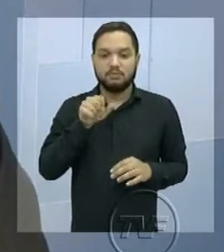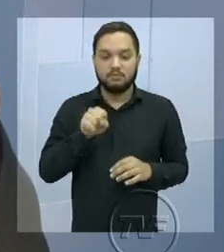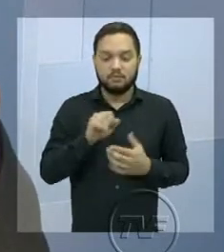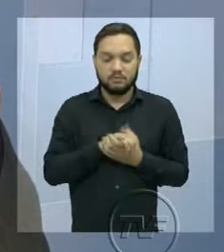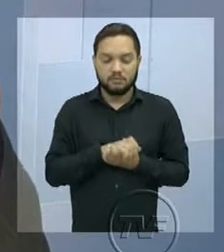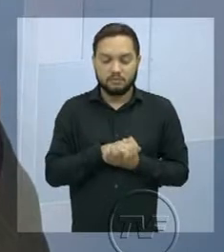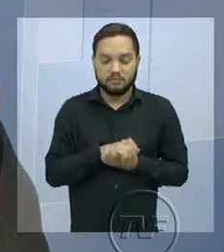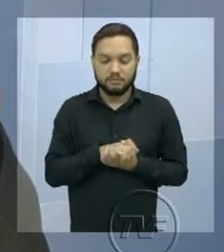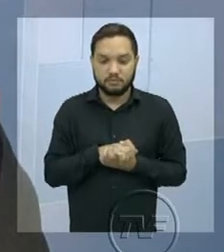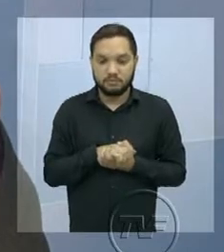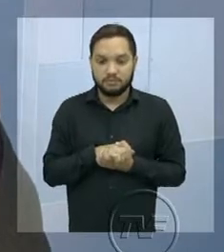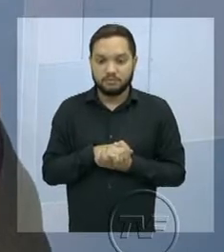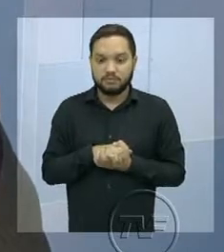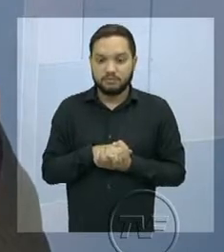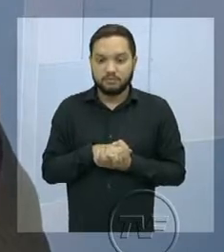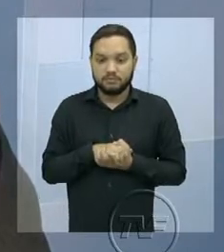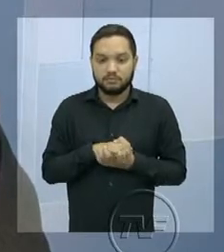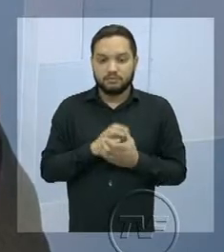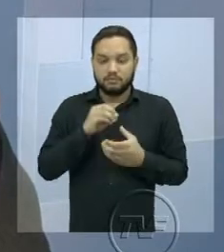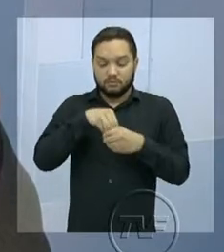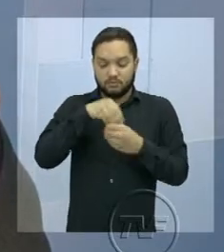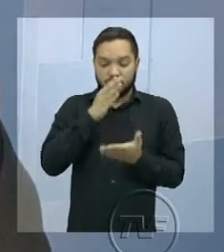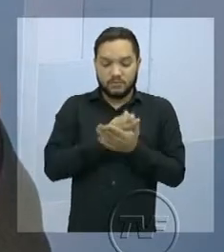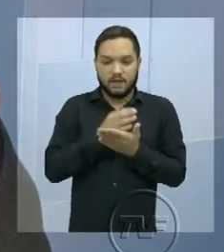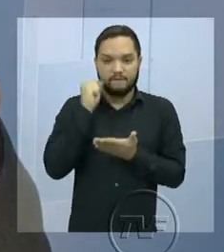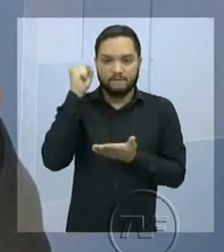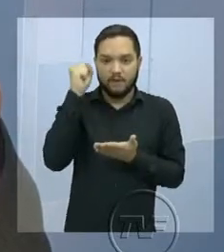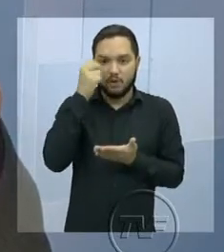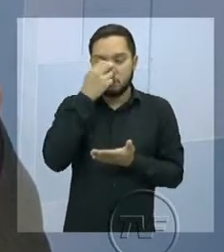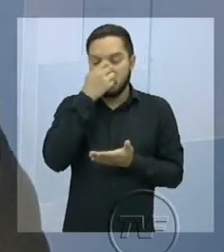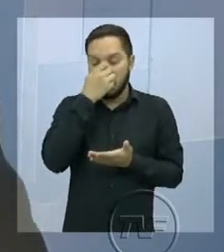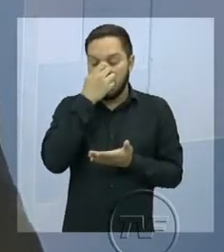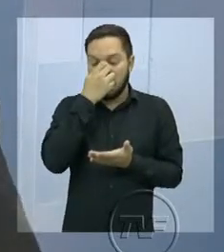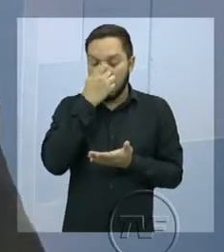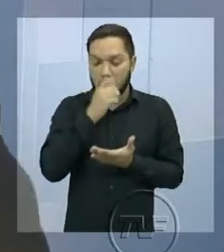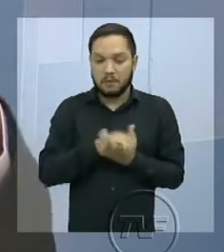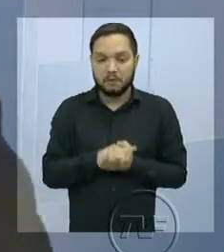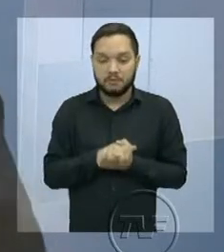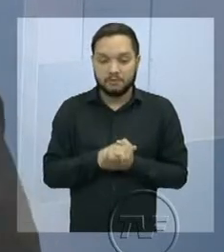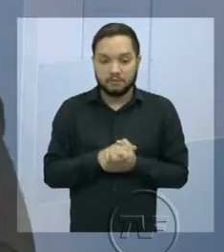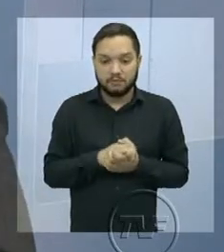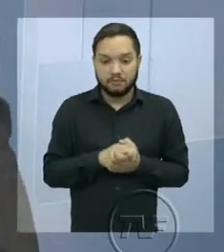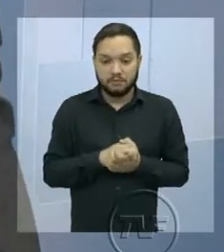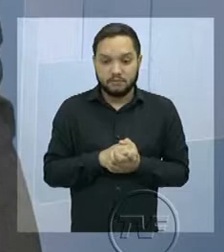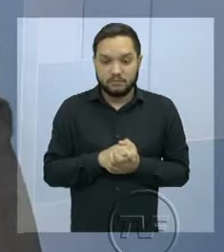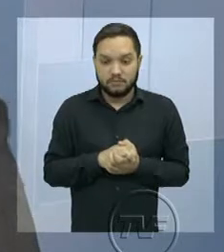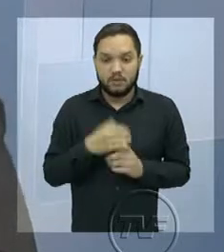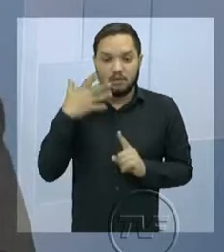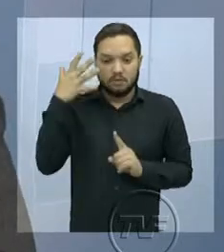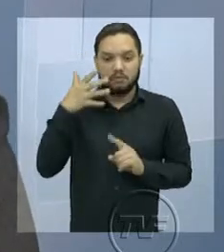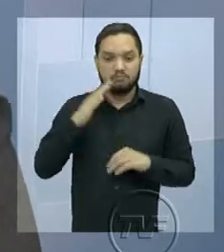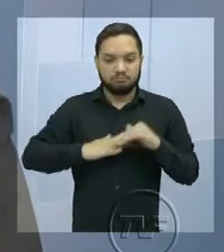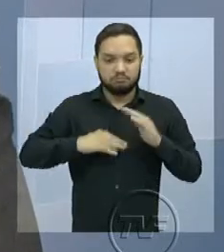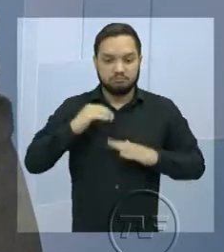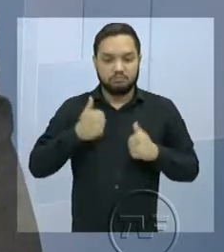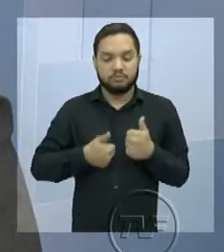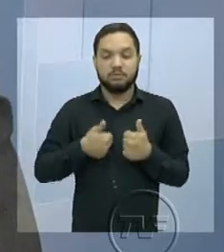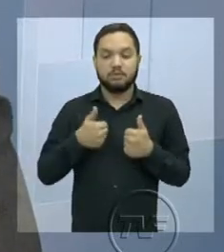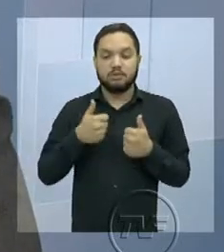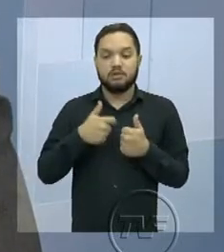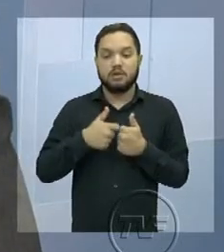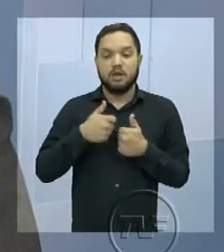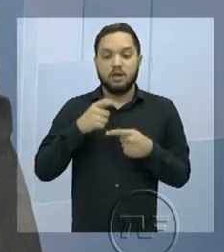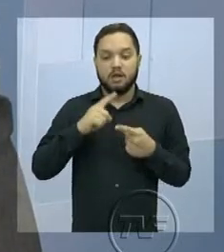partido mais forte dentro do Centrão. Tanto em termos de articulação, como em termos de ter cargo no governo